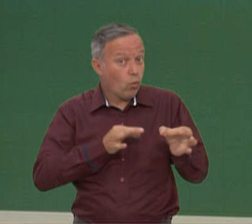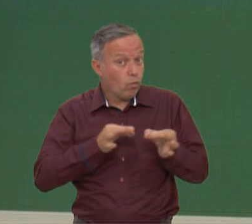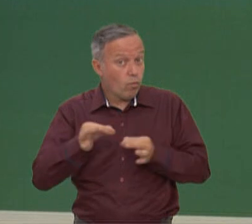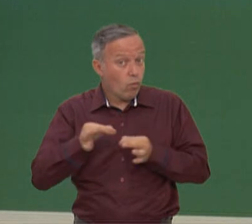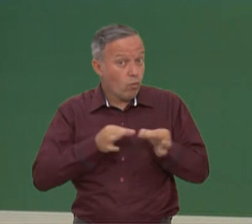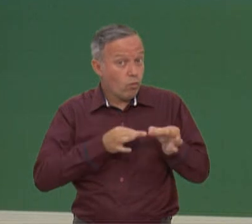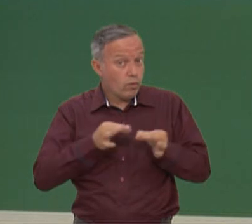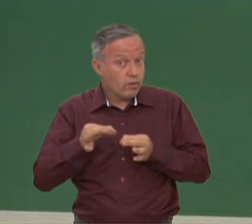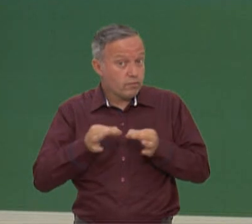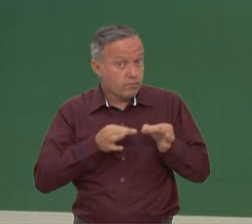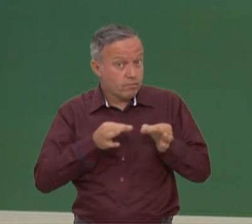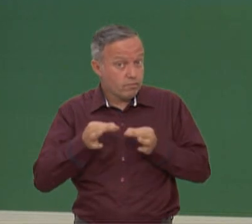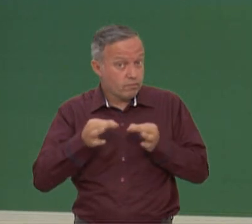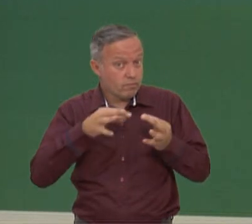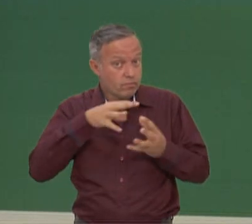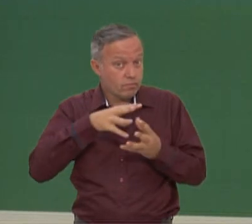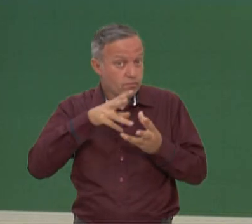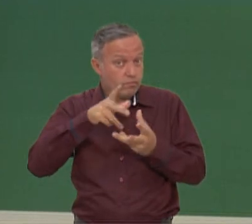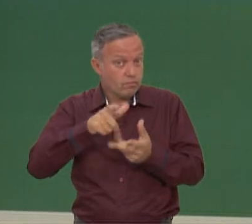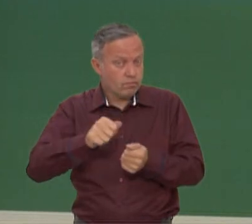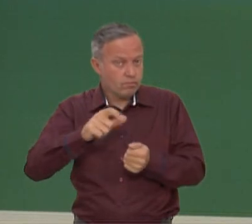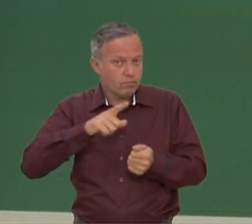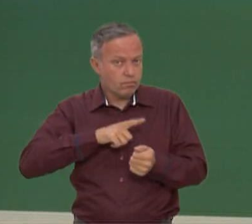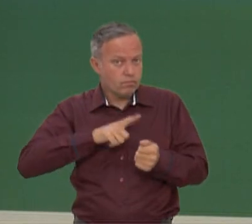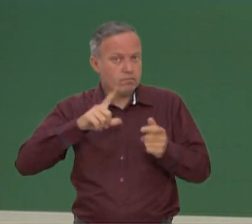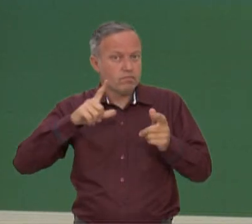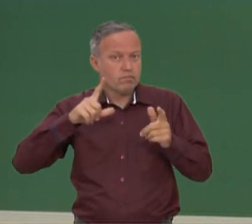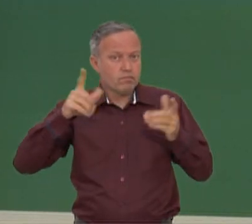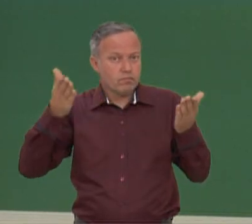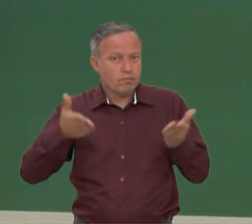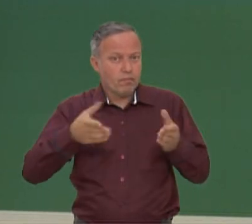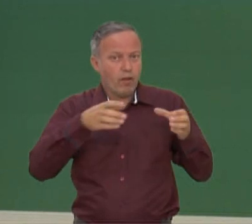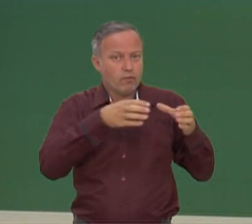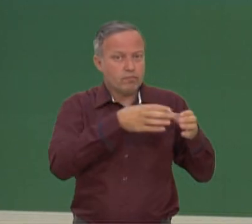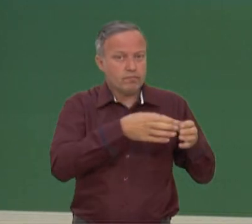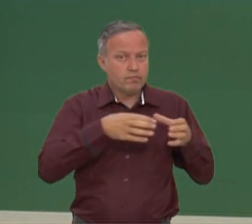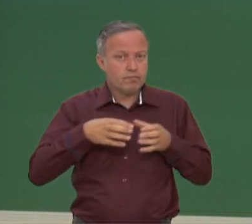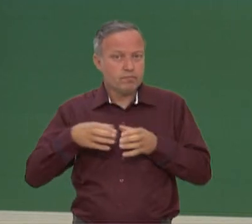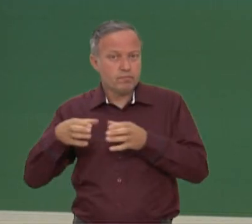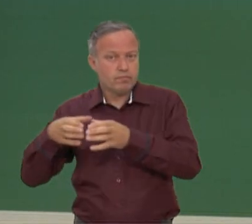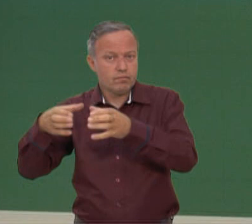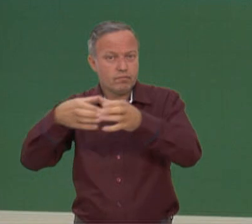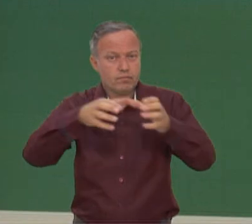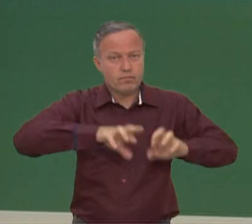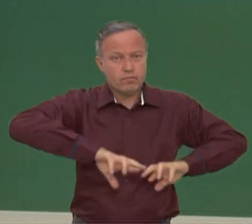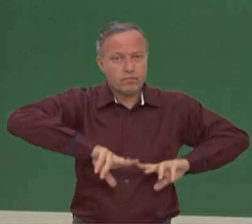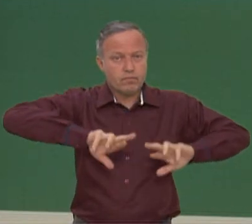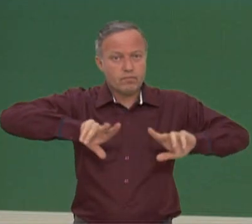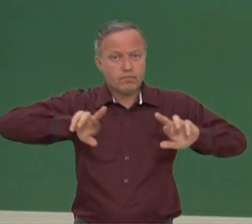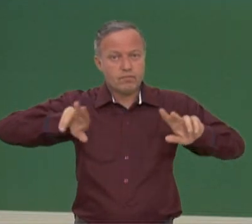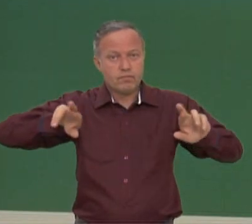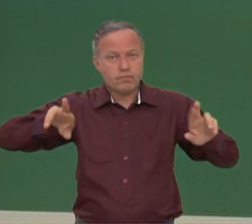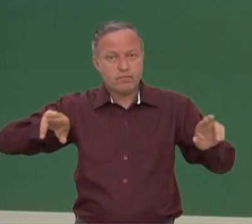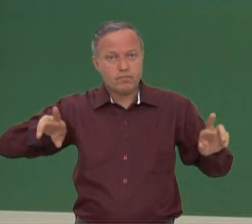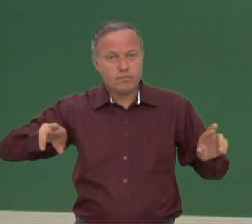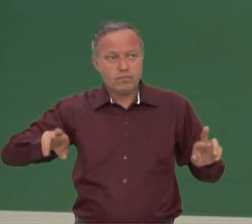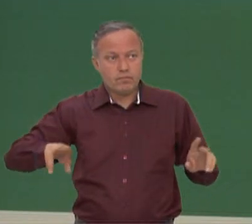polo diferente agora, nós temos vários polos e não somente um. Por isso que nós falamos